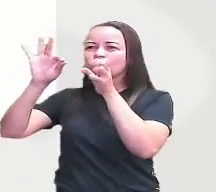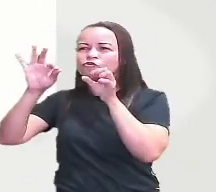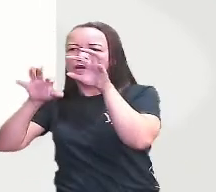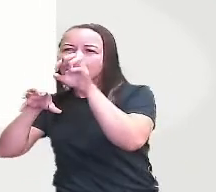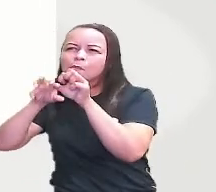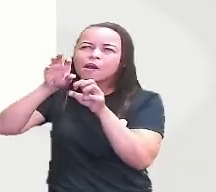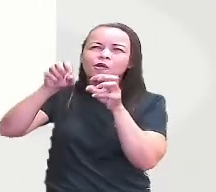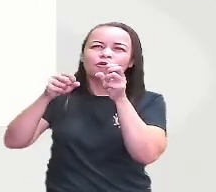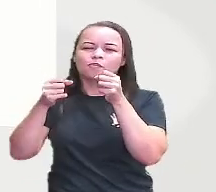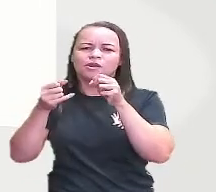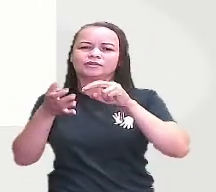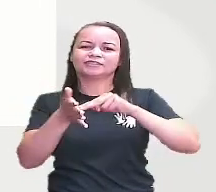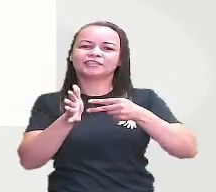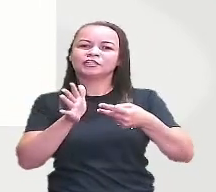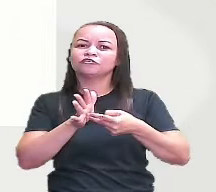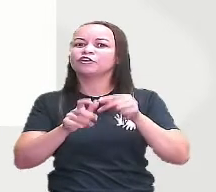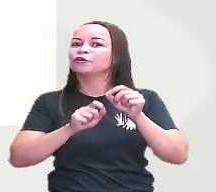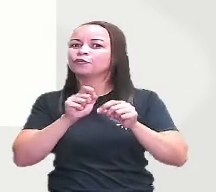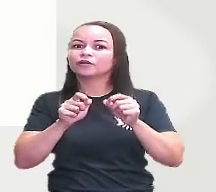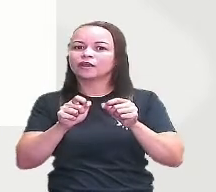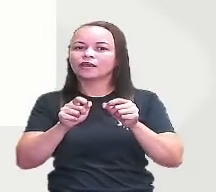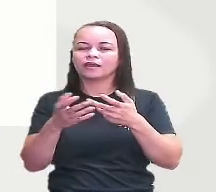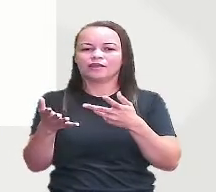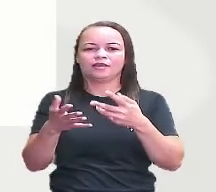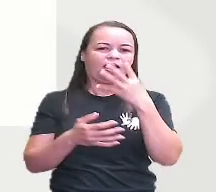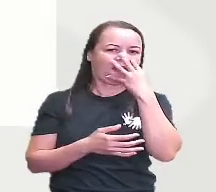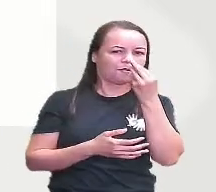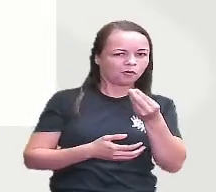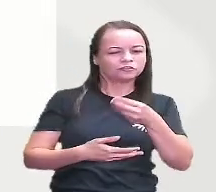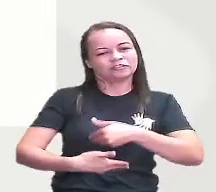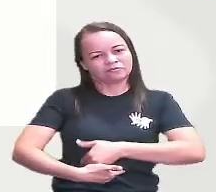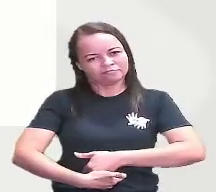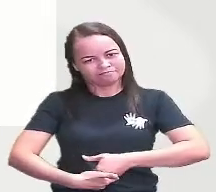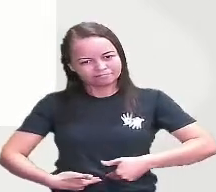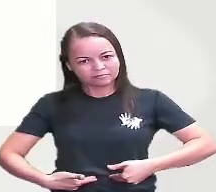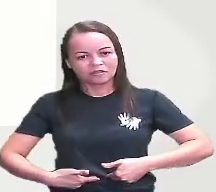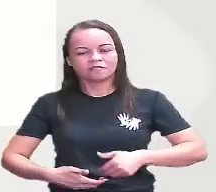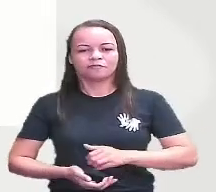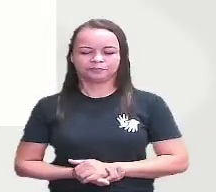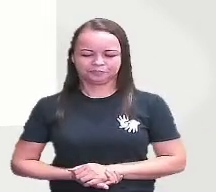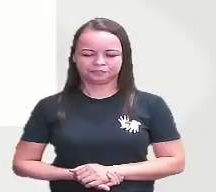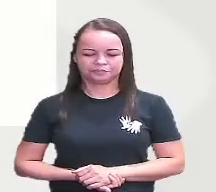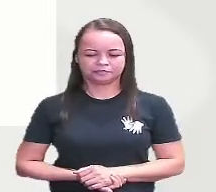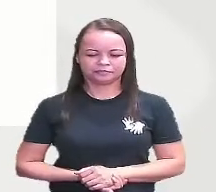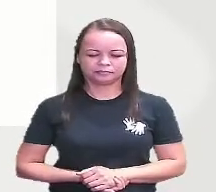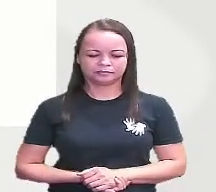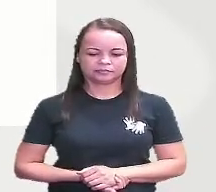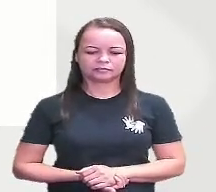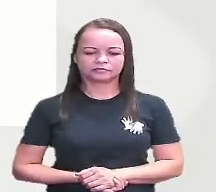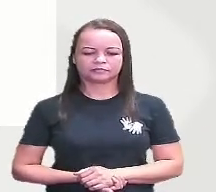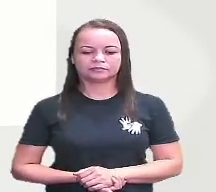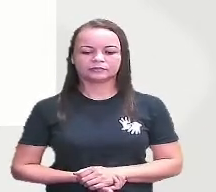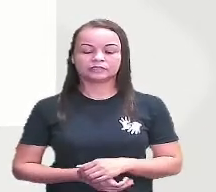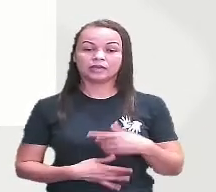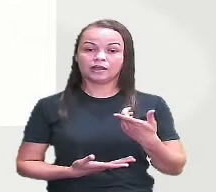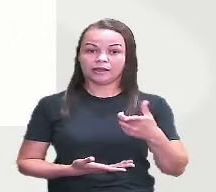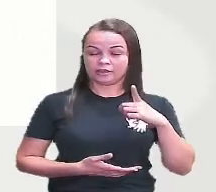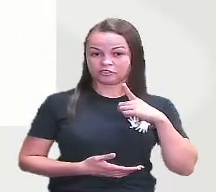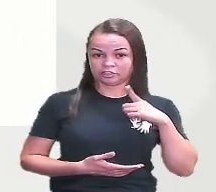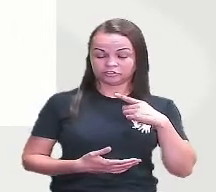então significa que a raposa estava com muita fome. Aqui a gente tem, ó,